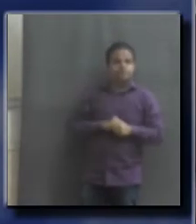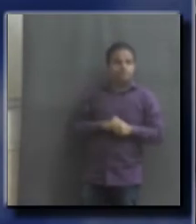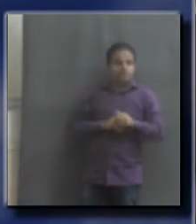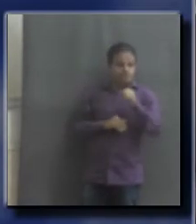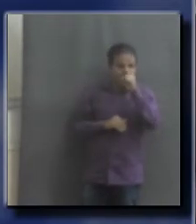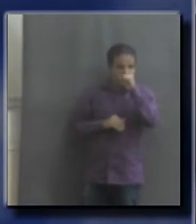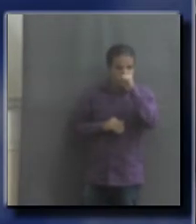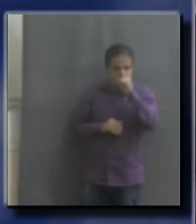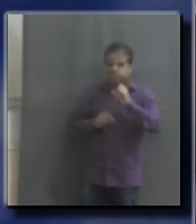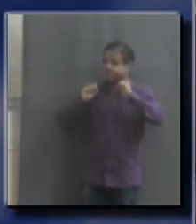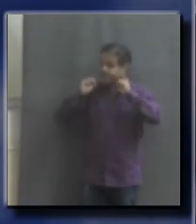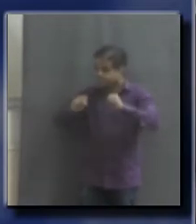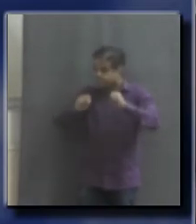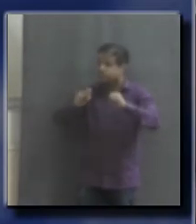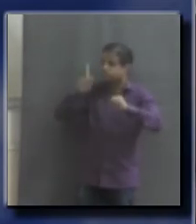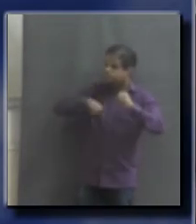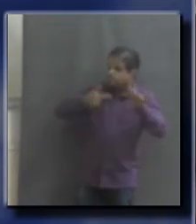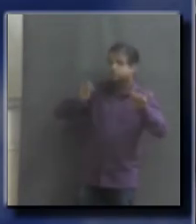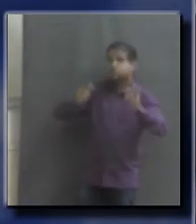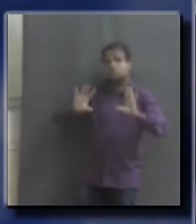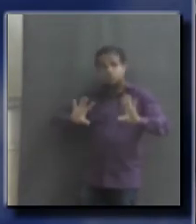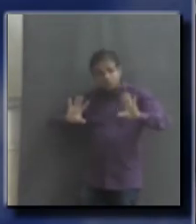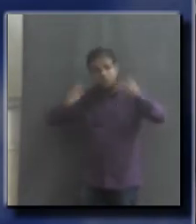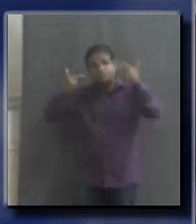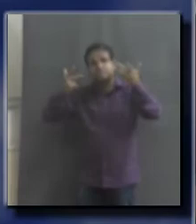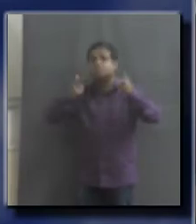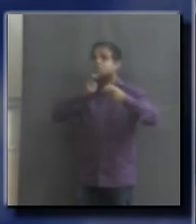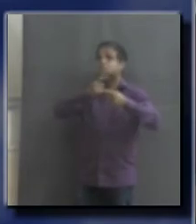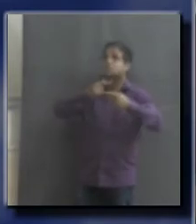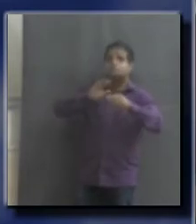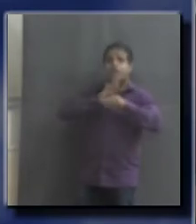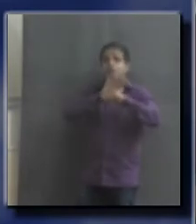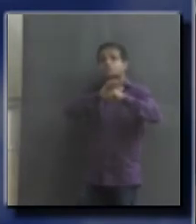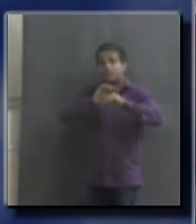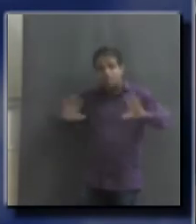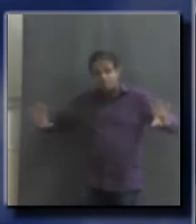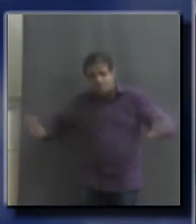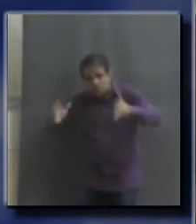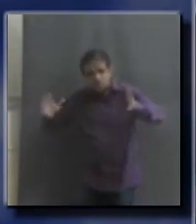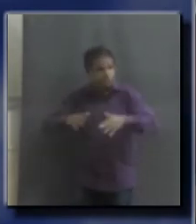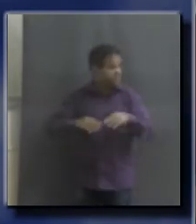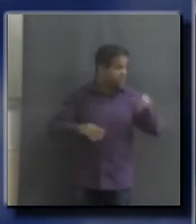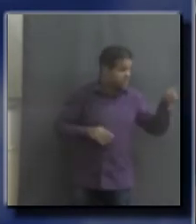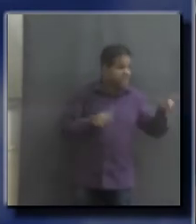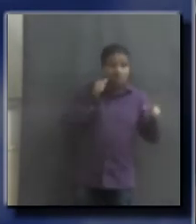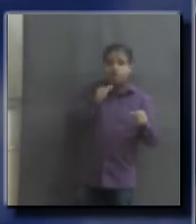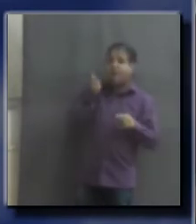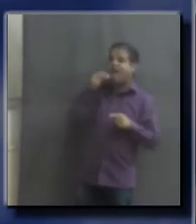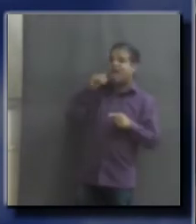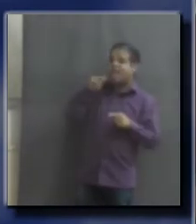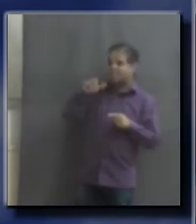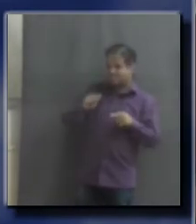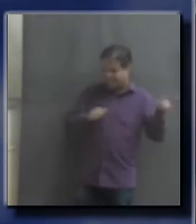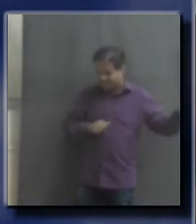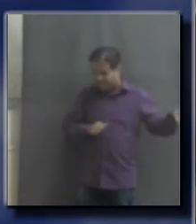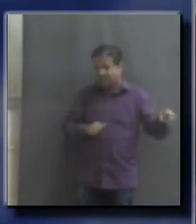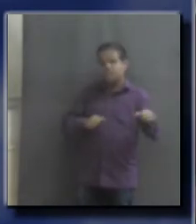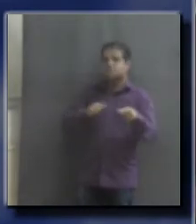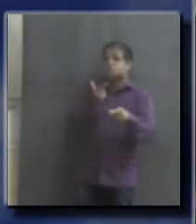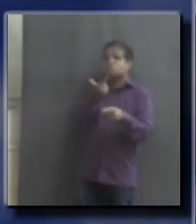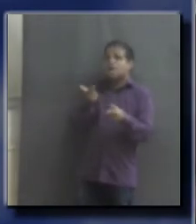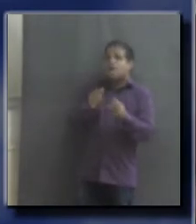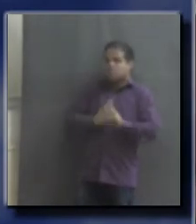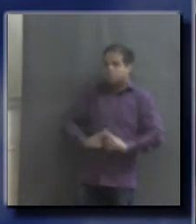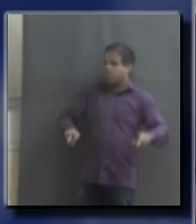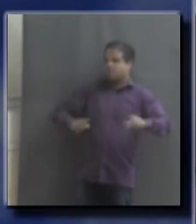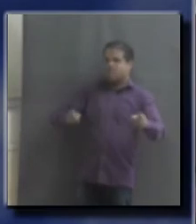ele pode ser um evento norteador para essa psicologia que a Ângela descreve aí como daltônica, assexuada e sem diferença,